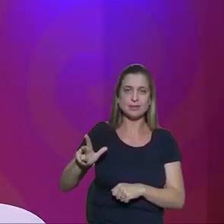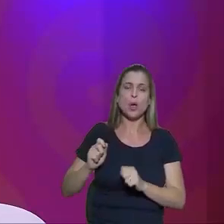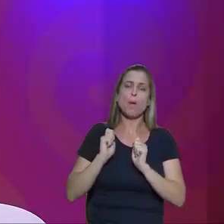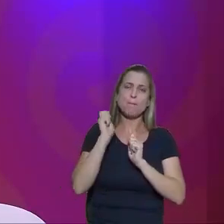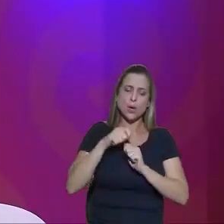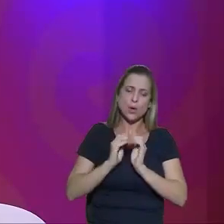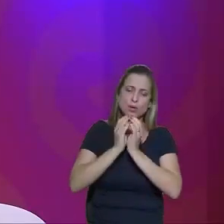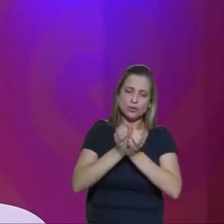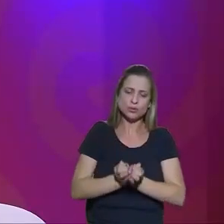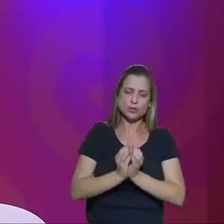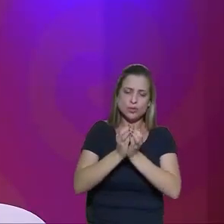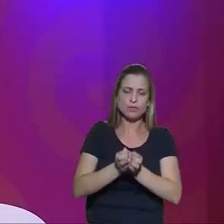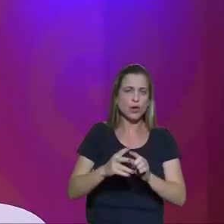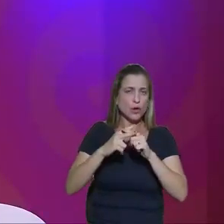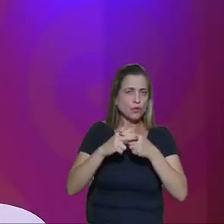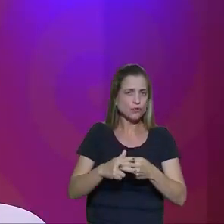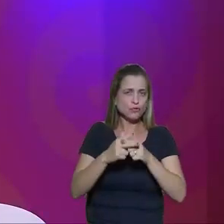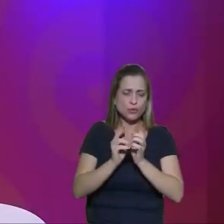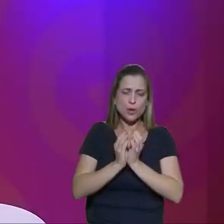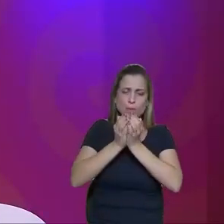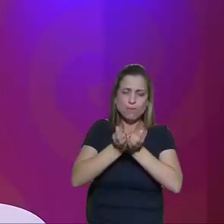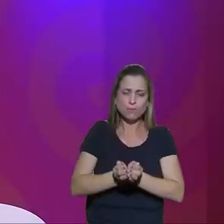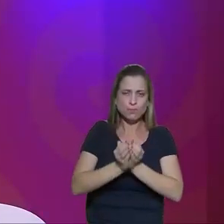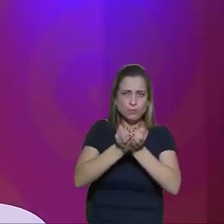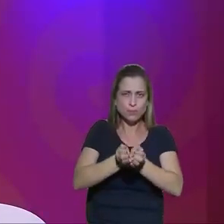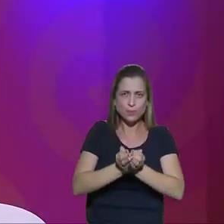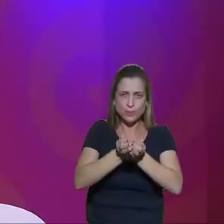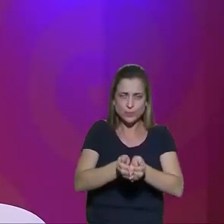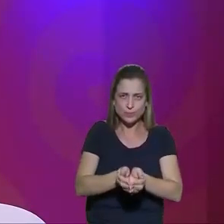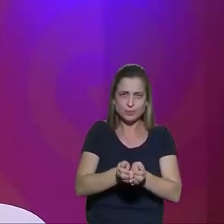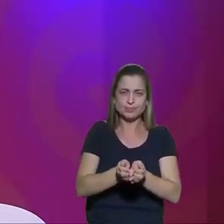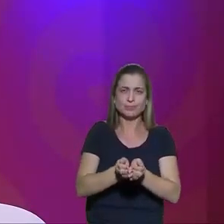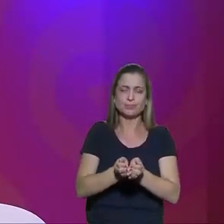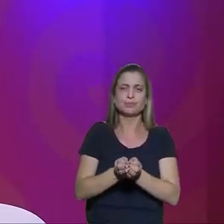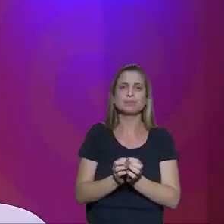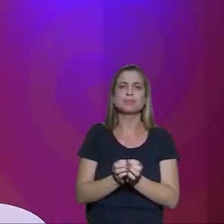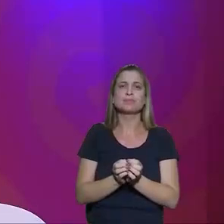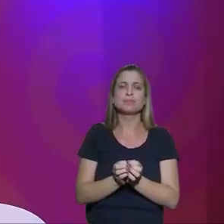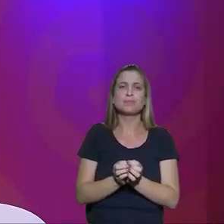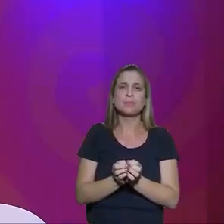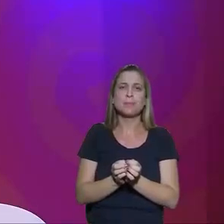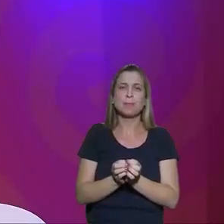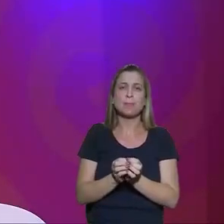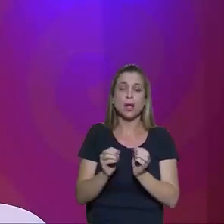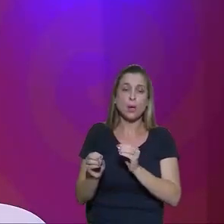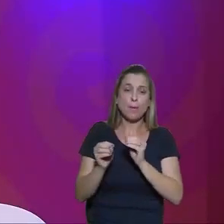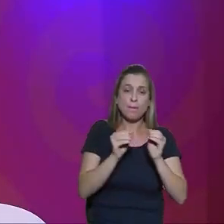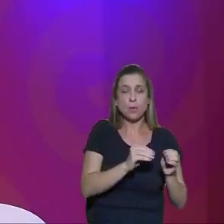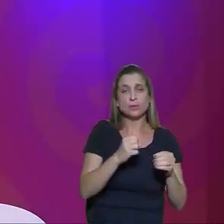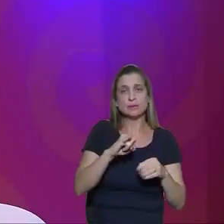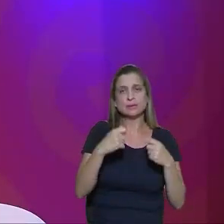ainda pode navegar, tem funcionalidade semelhante, flutua igualmente, salva. Desloca-se rizomaticamente, se